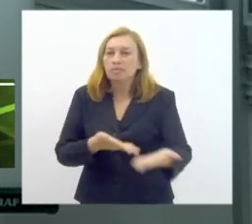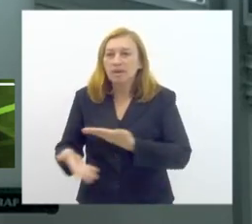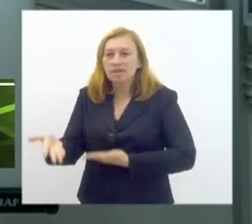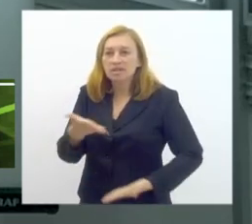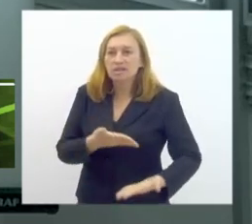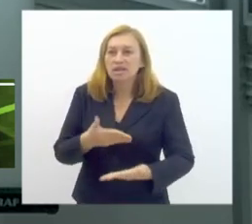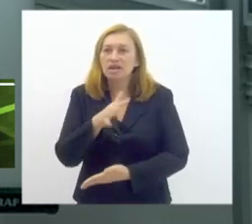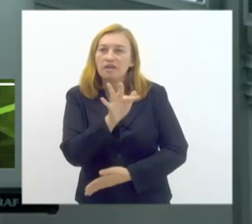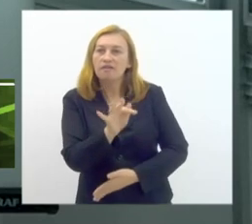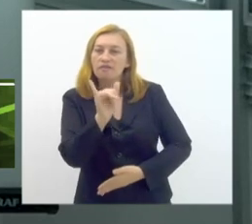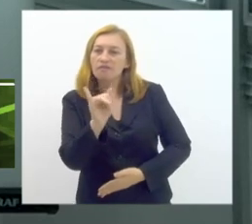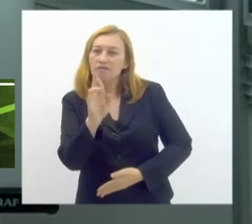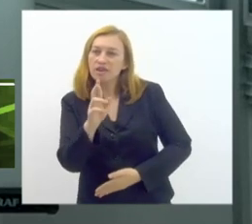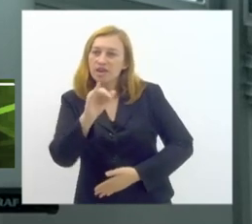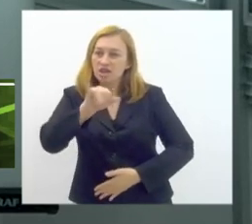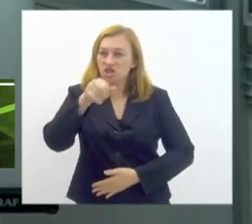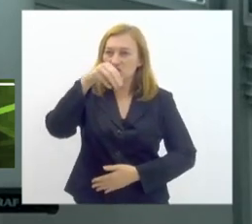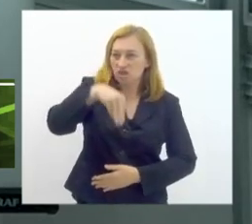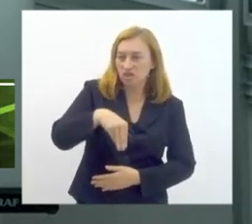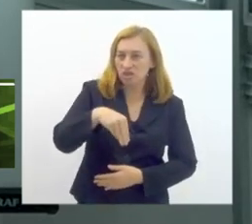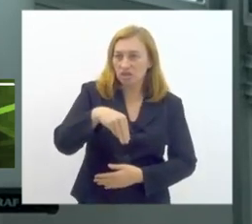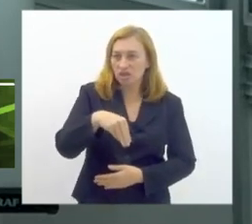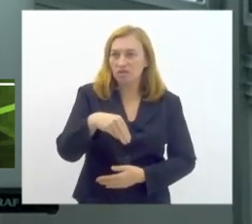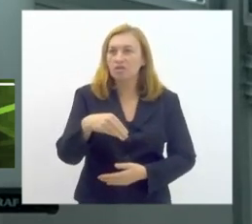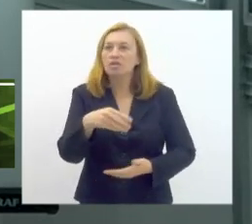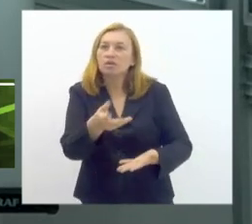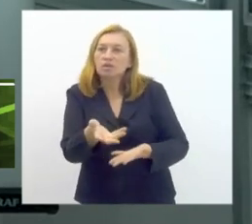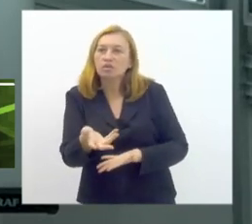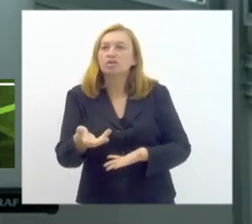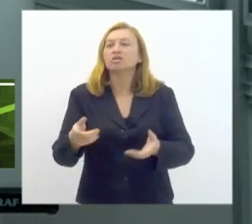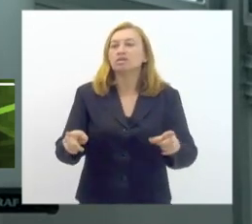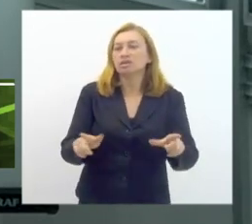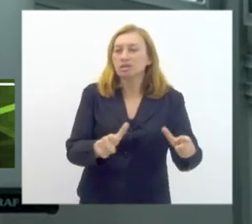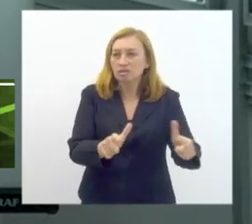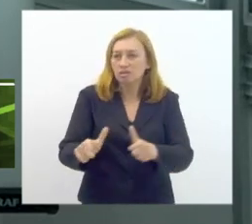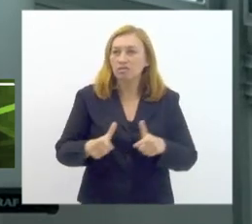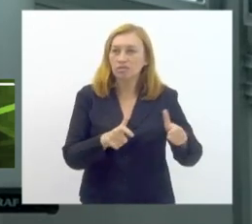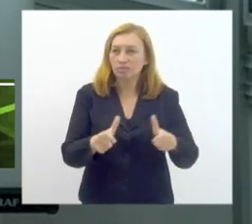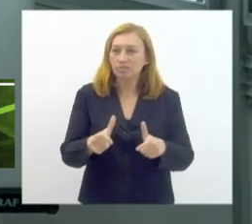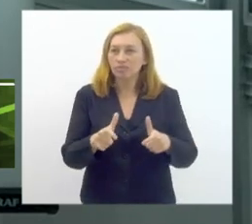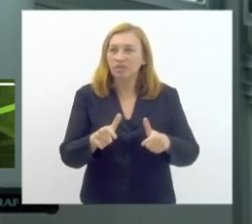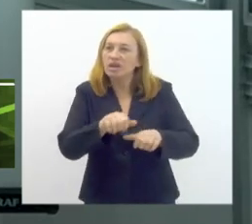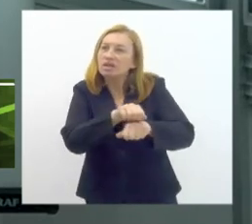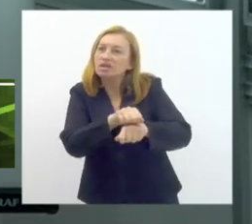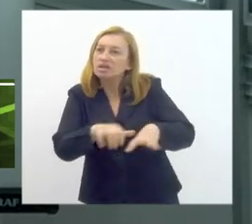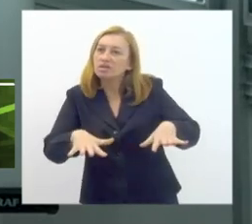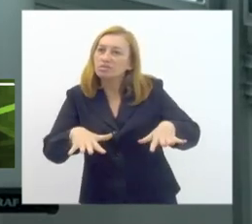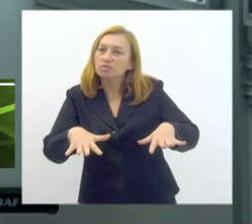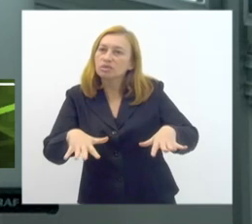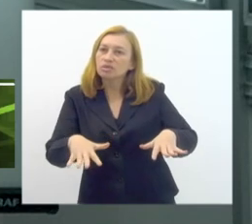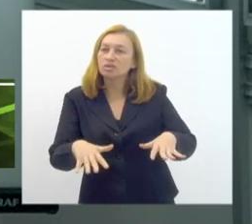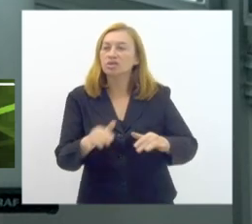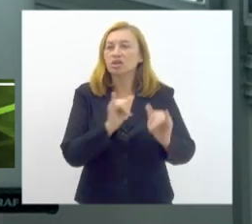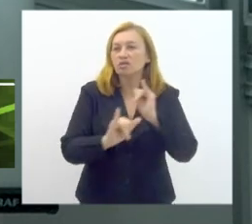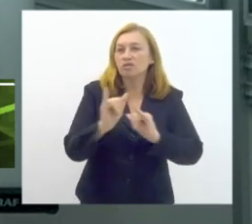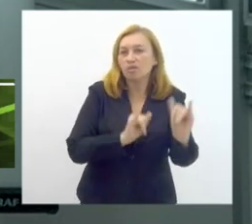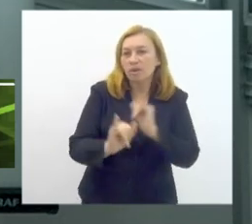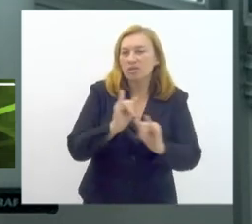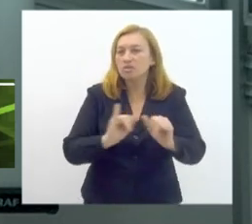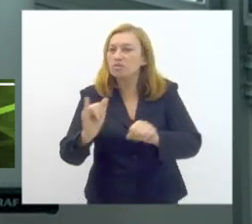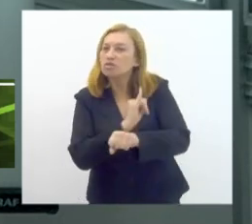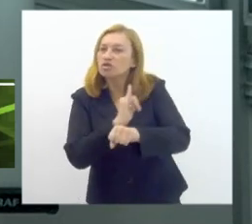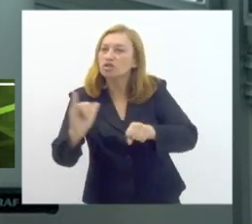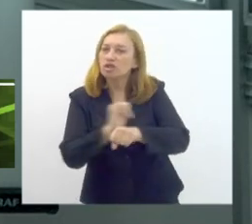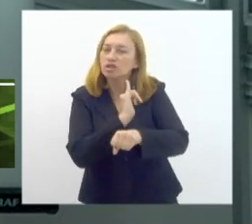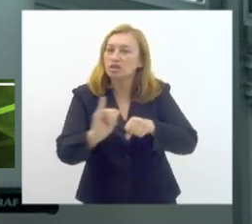da Firjan e Codemar. Com a digitalização do território do Conleste, serão disponibilizadas informações estratégicas